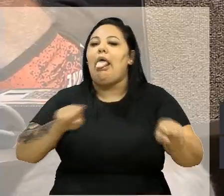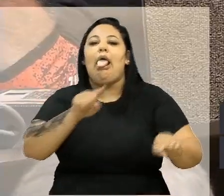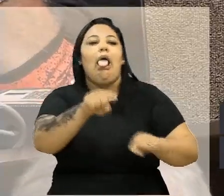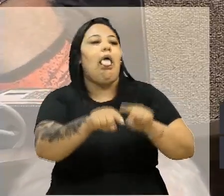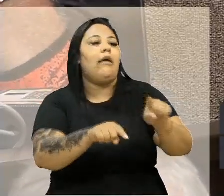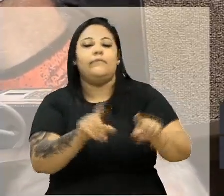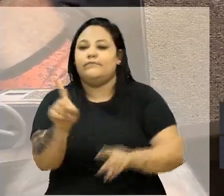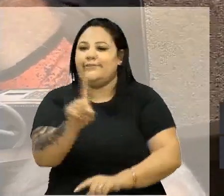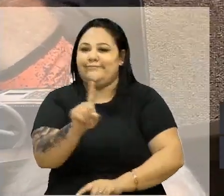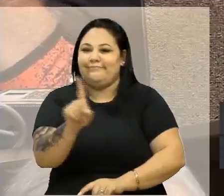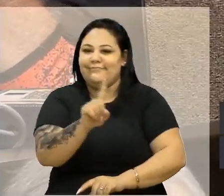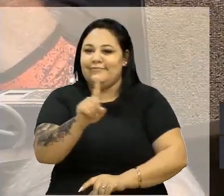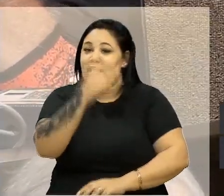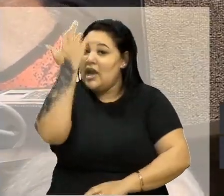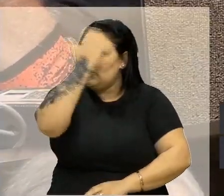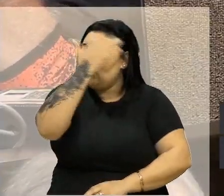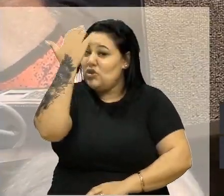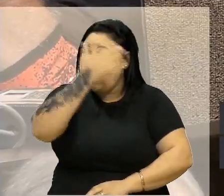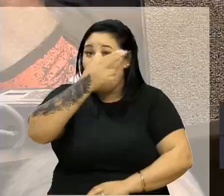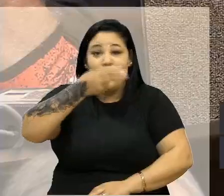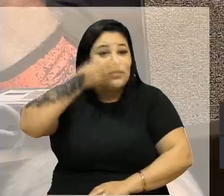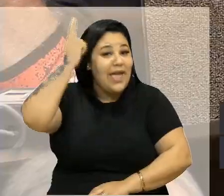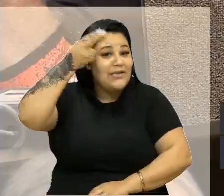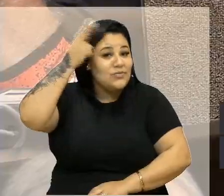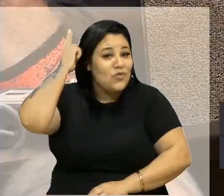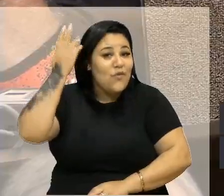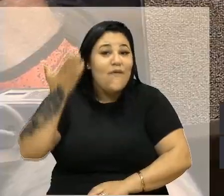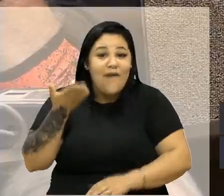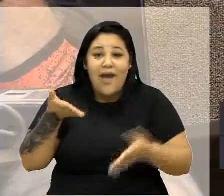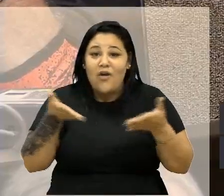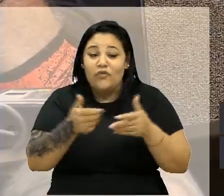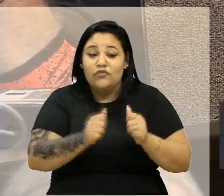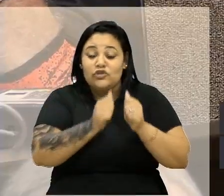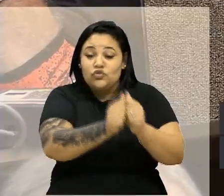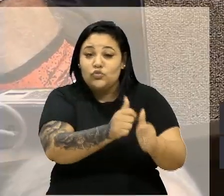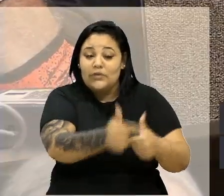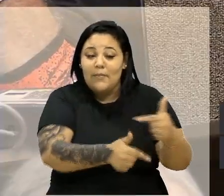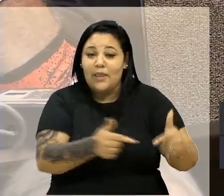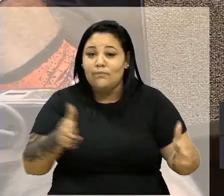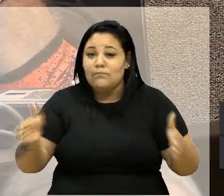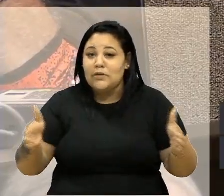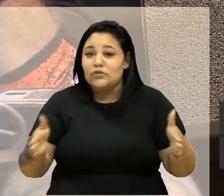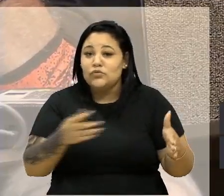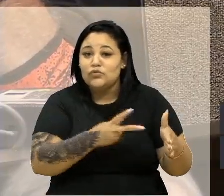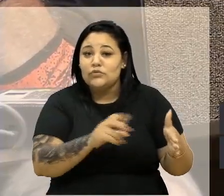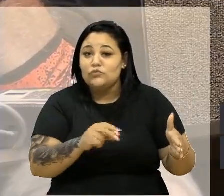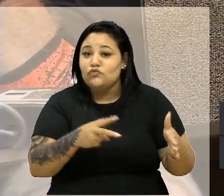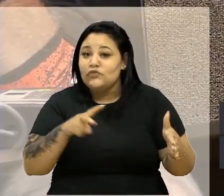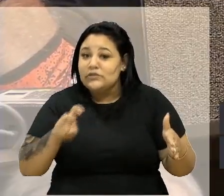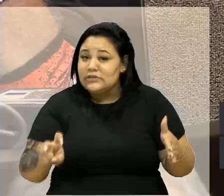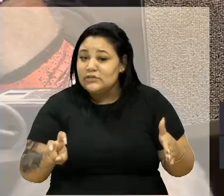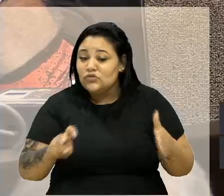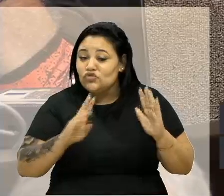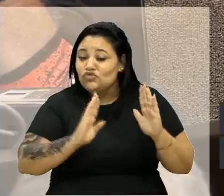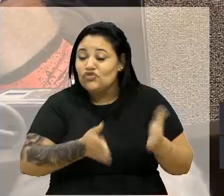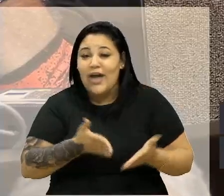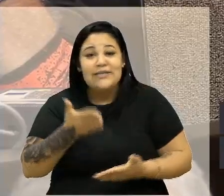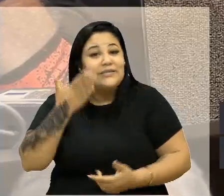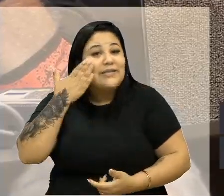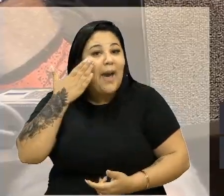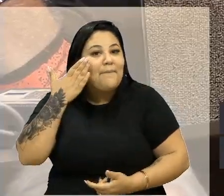Adiló e o vice Nespro, que agora estarão em 2025, sabem